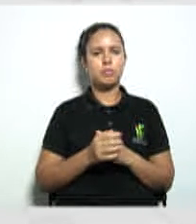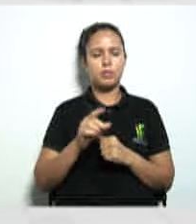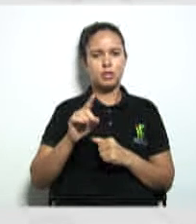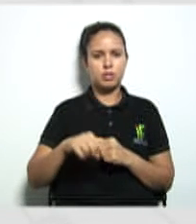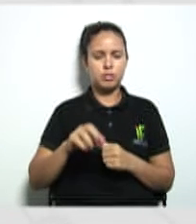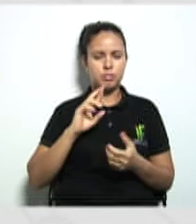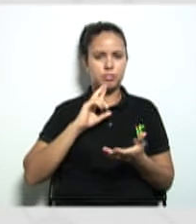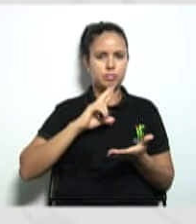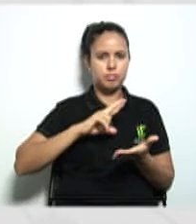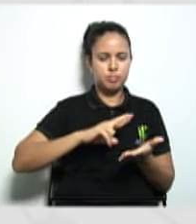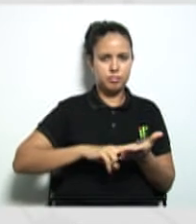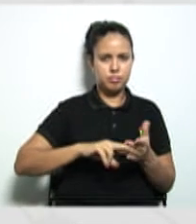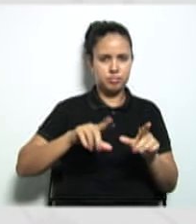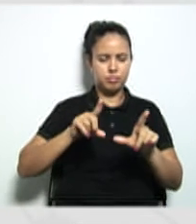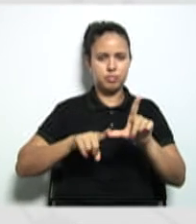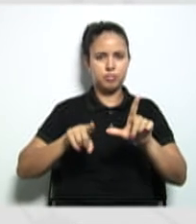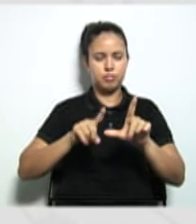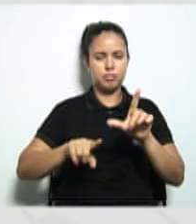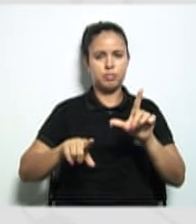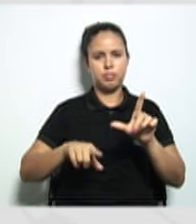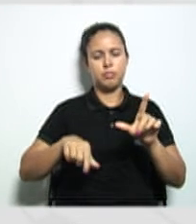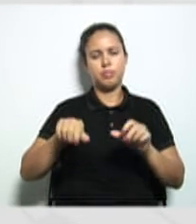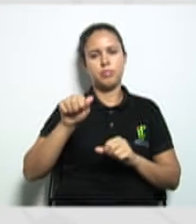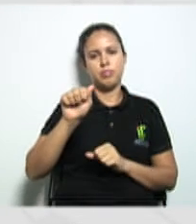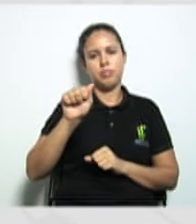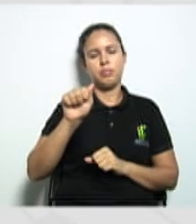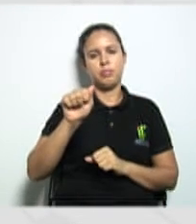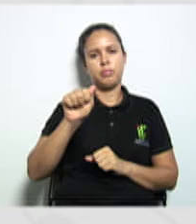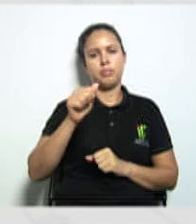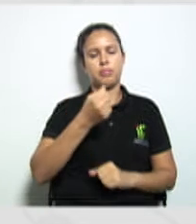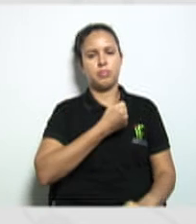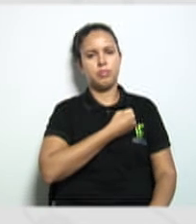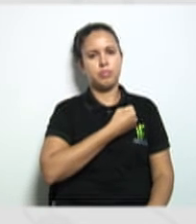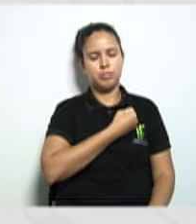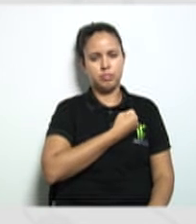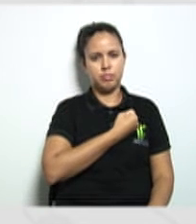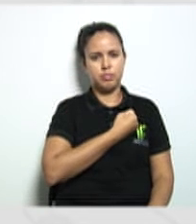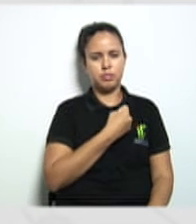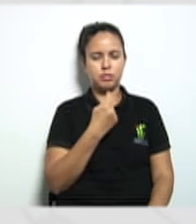da letra A da questão número 1, né?